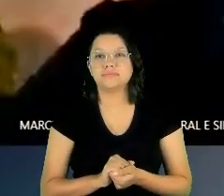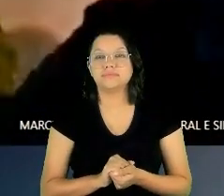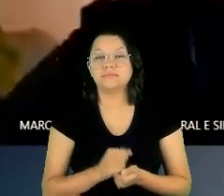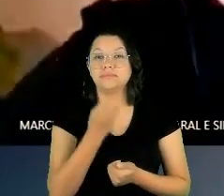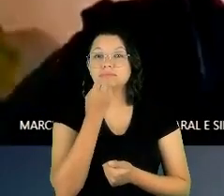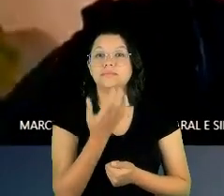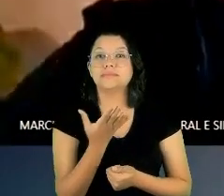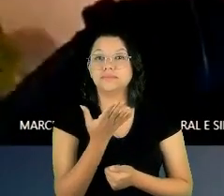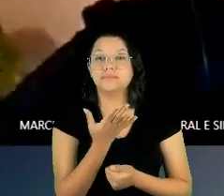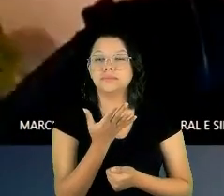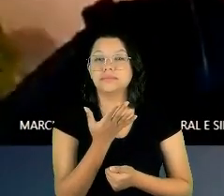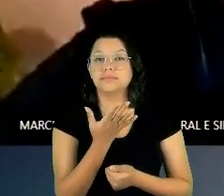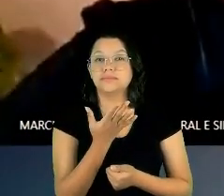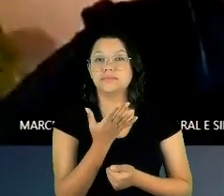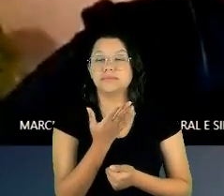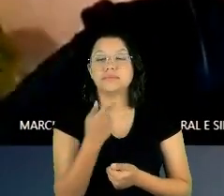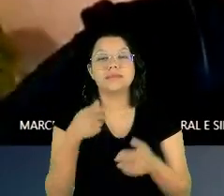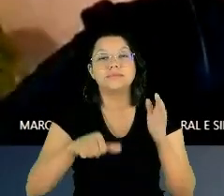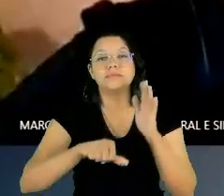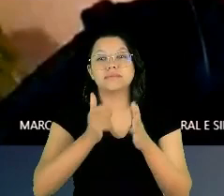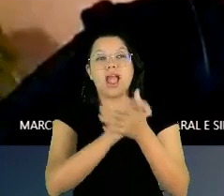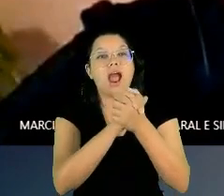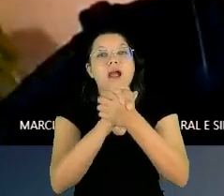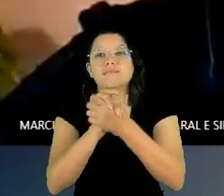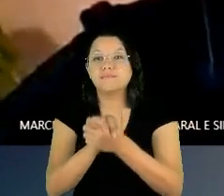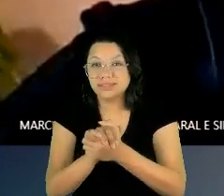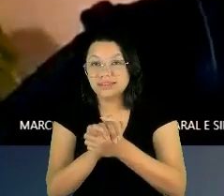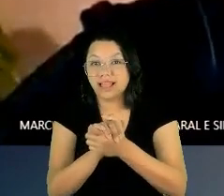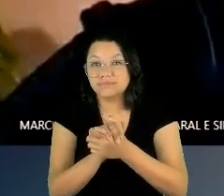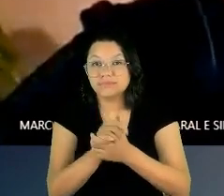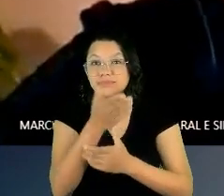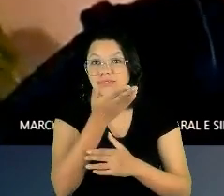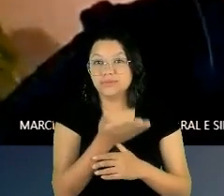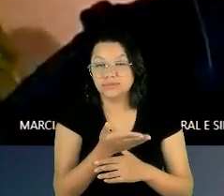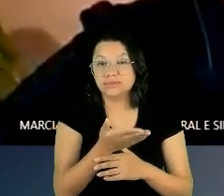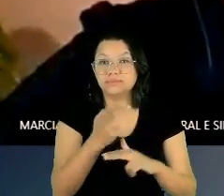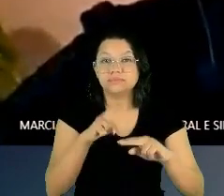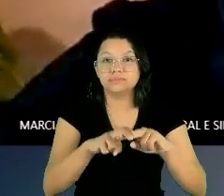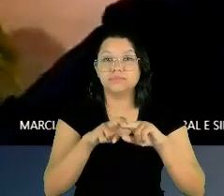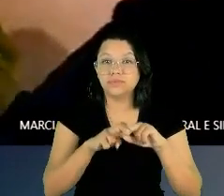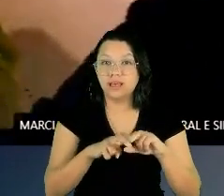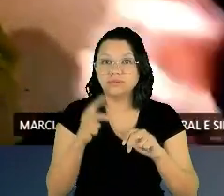Caio. Bom, eu queria primeiro cumprimentar a doutora Camila